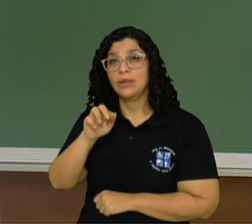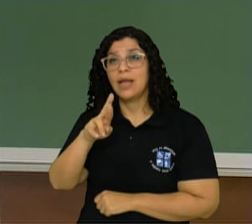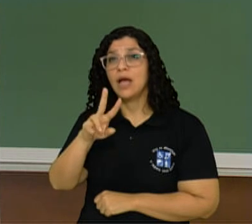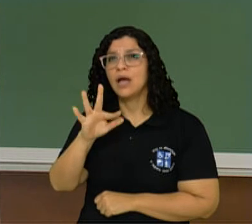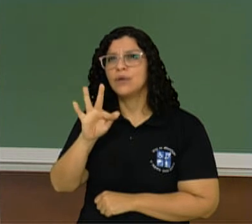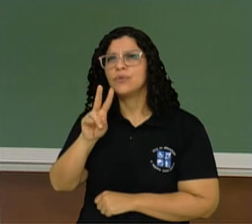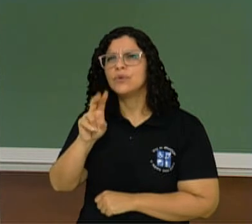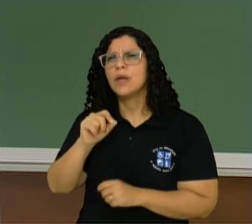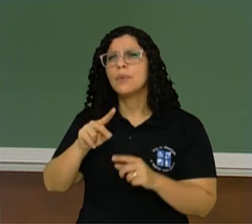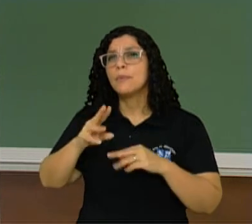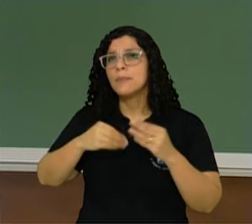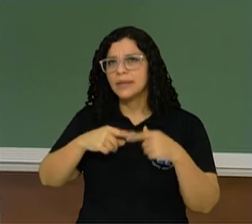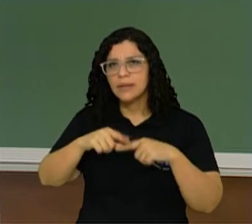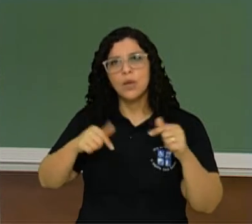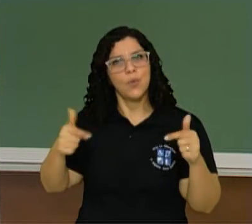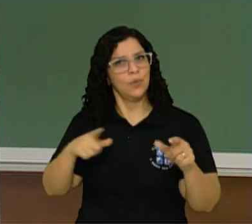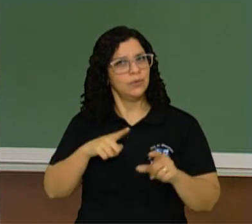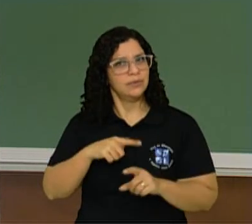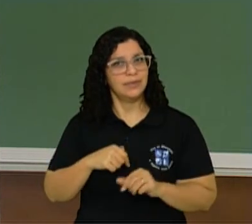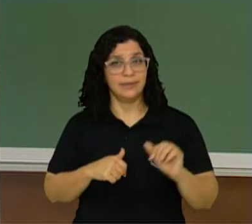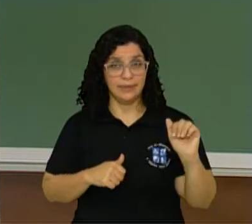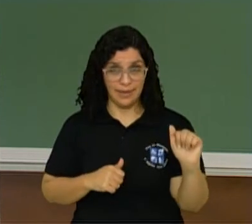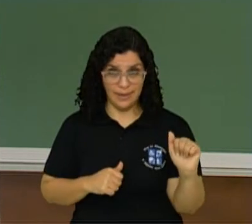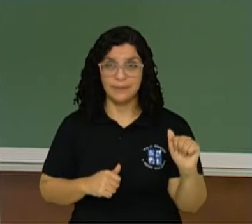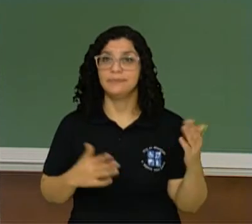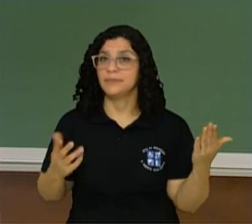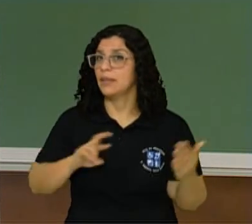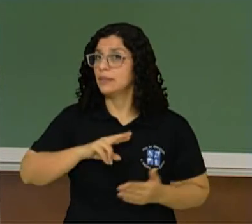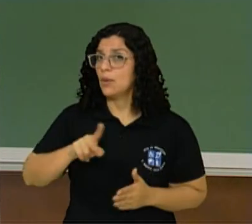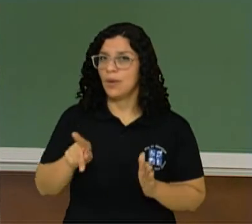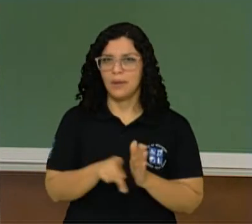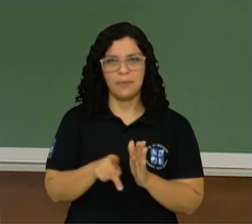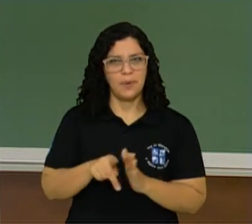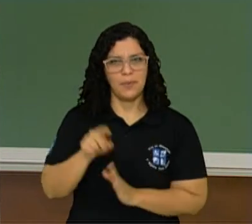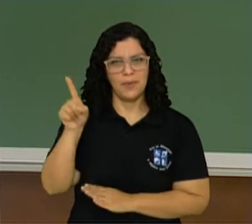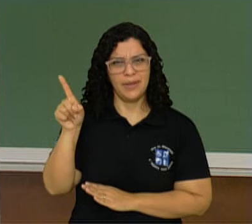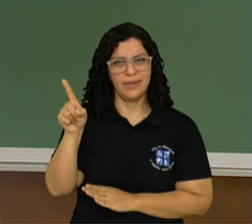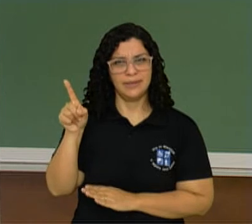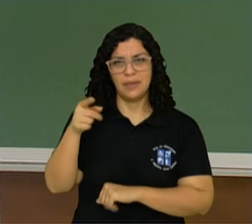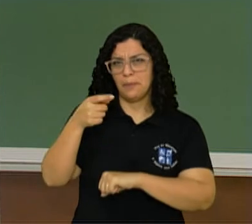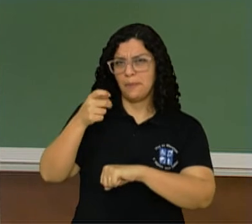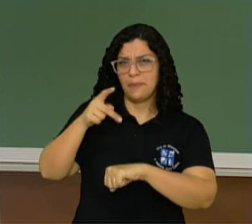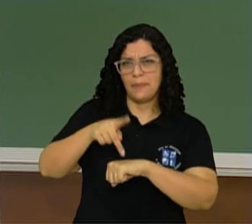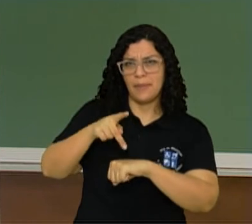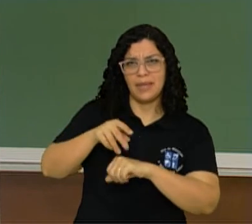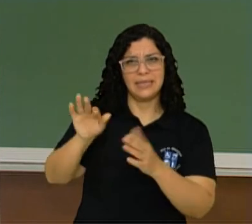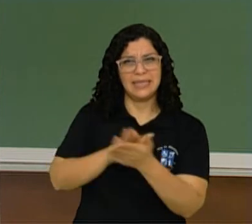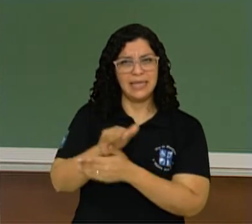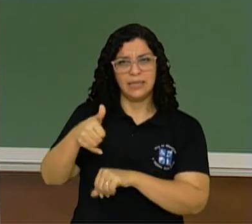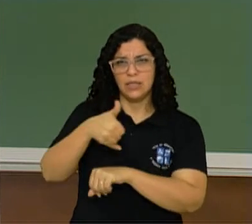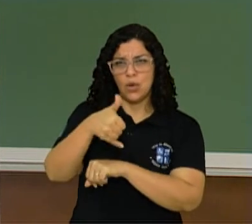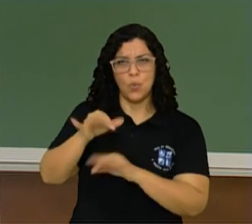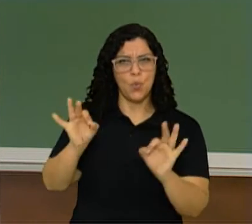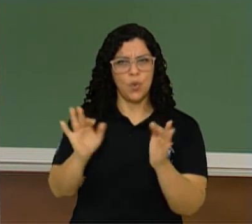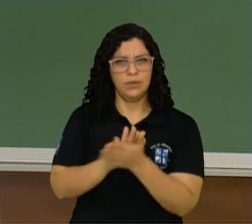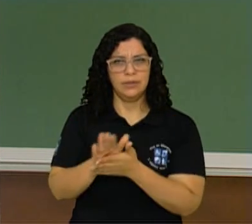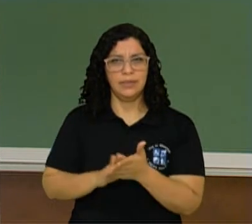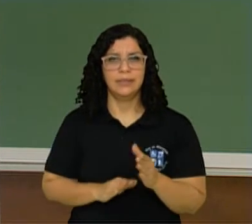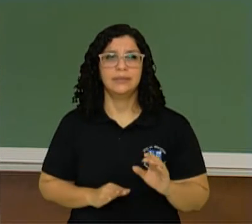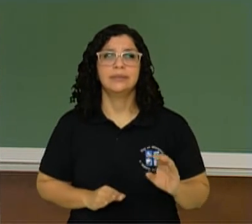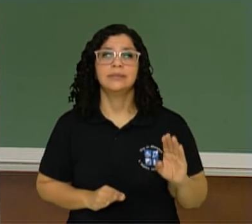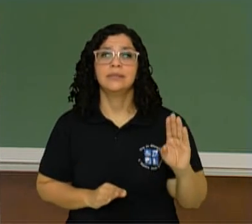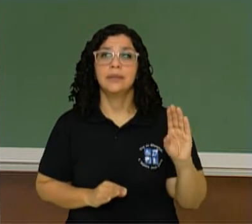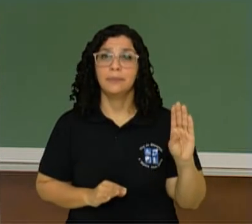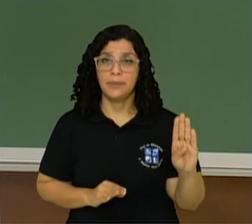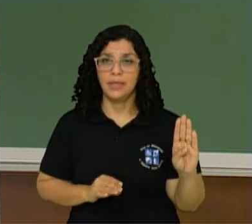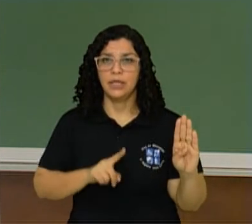o linóleo, um material sintético, né? Que não é nem a pedra e nem o óleo.